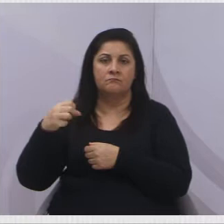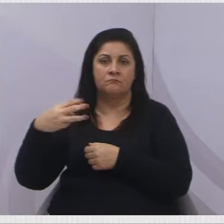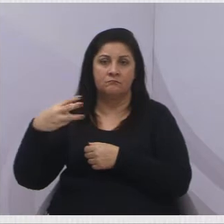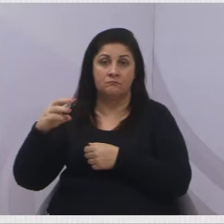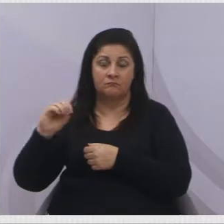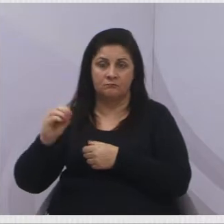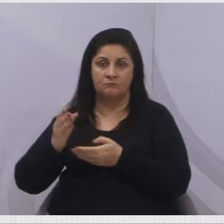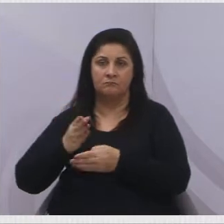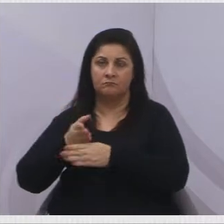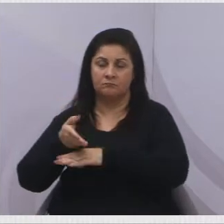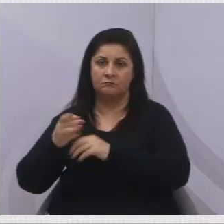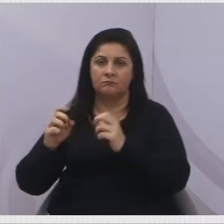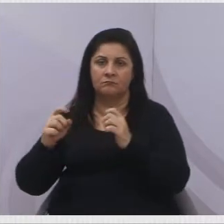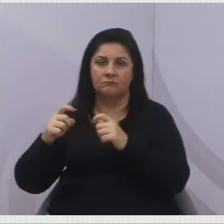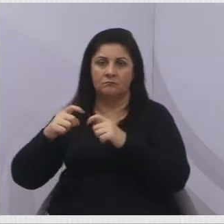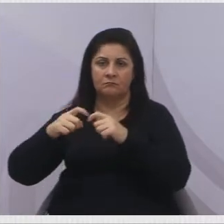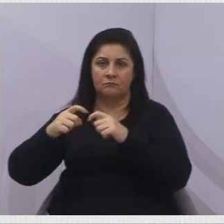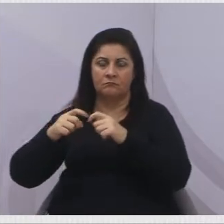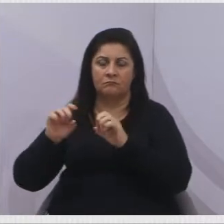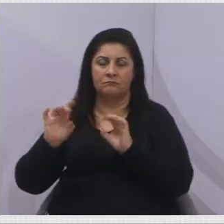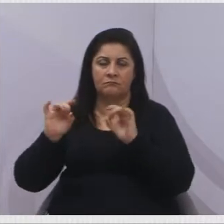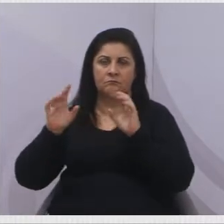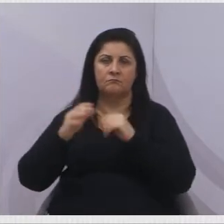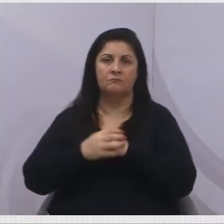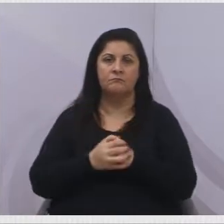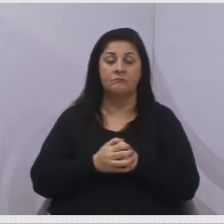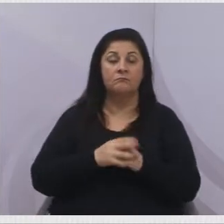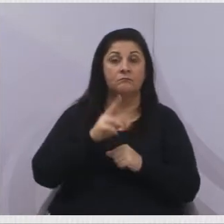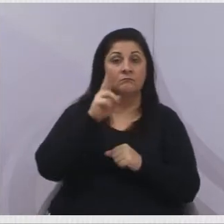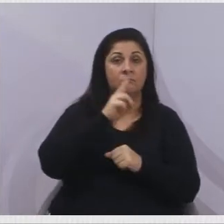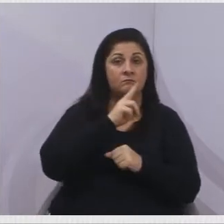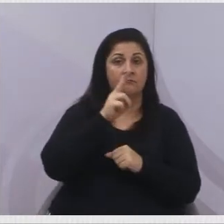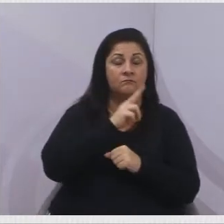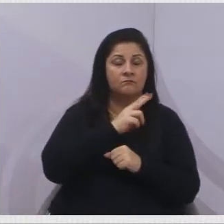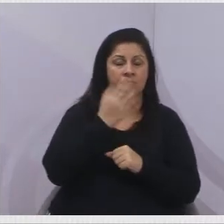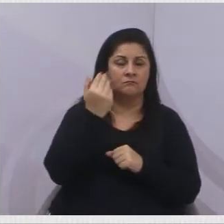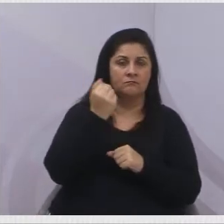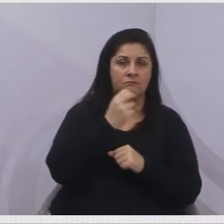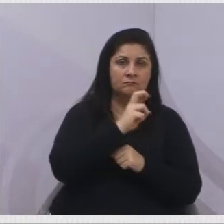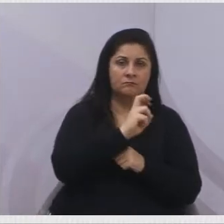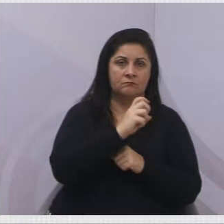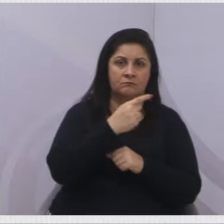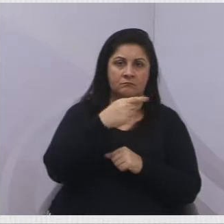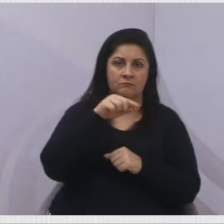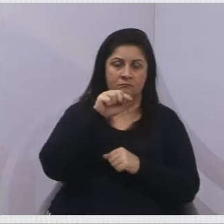51.830 consultas. E na atenção das urgências, de